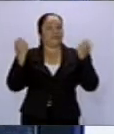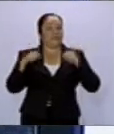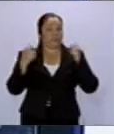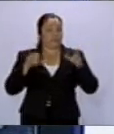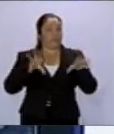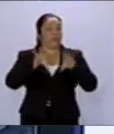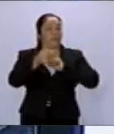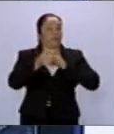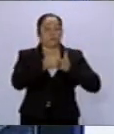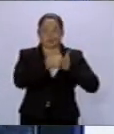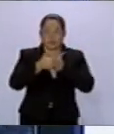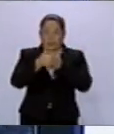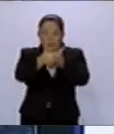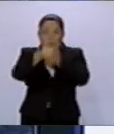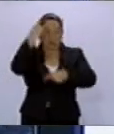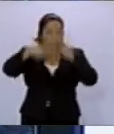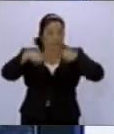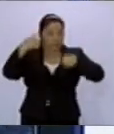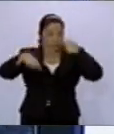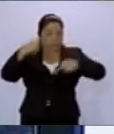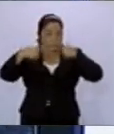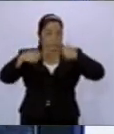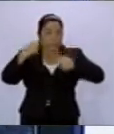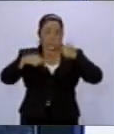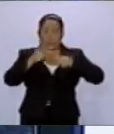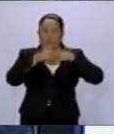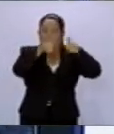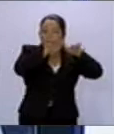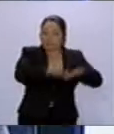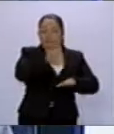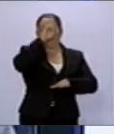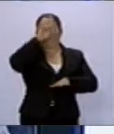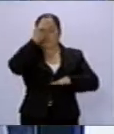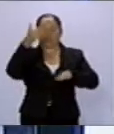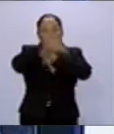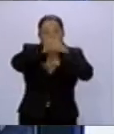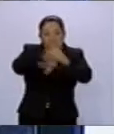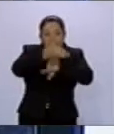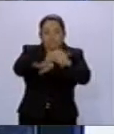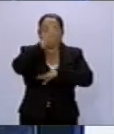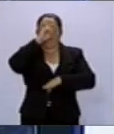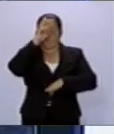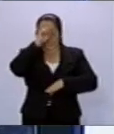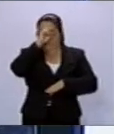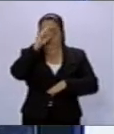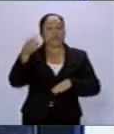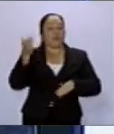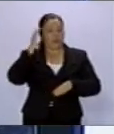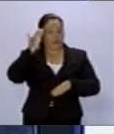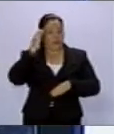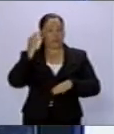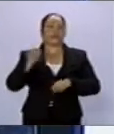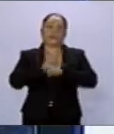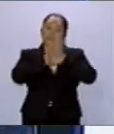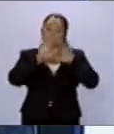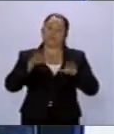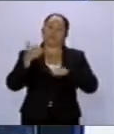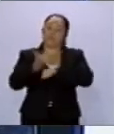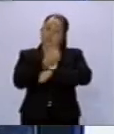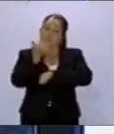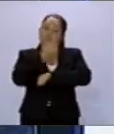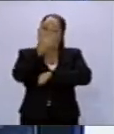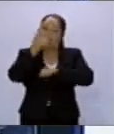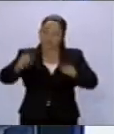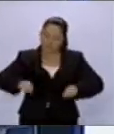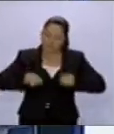de formação acompanhando a discussão da formação da residência a universalização do acesso à residência é algo que entendemos da maior magnitude estamos plenamente empenhados